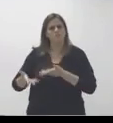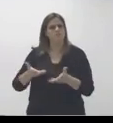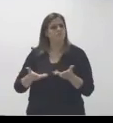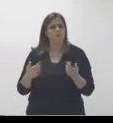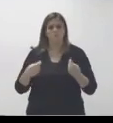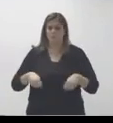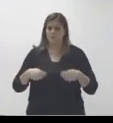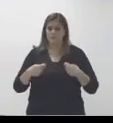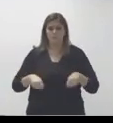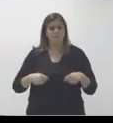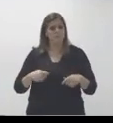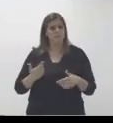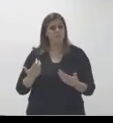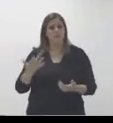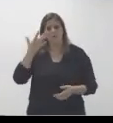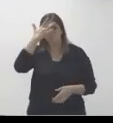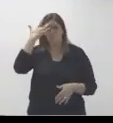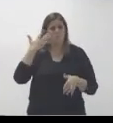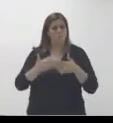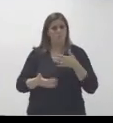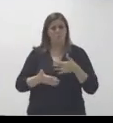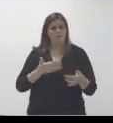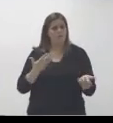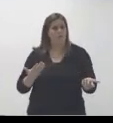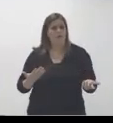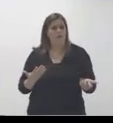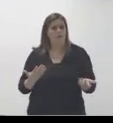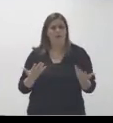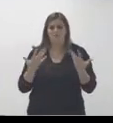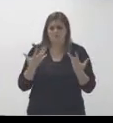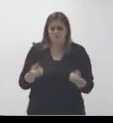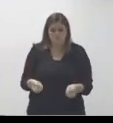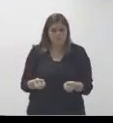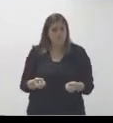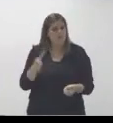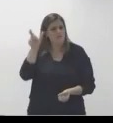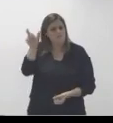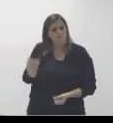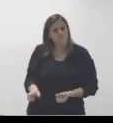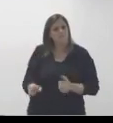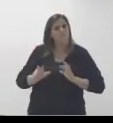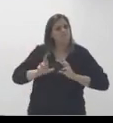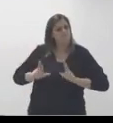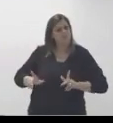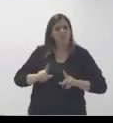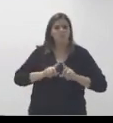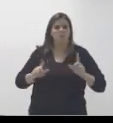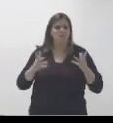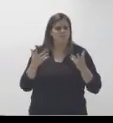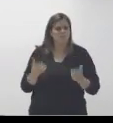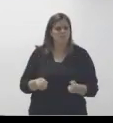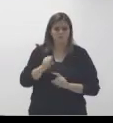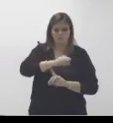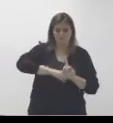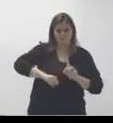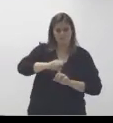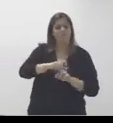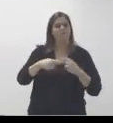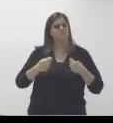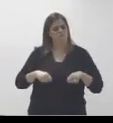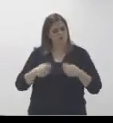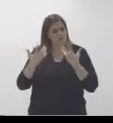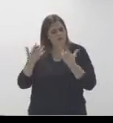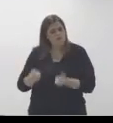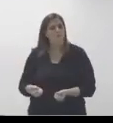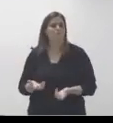sua é a autonomia na sua individualidade na sua perspectiva enfim estabelecer